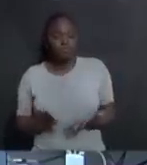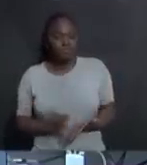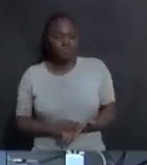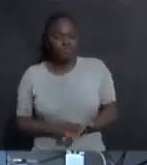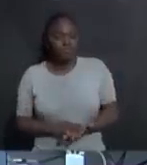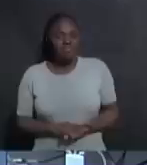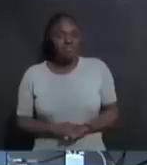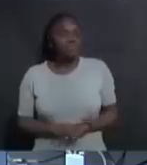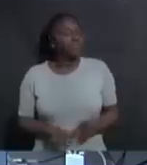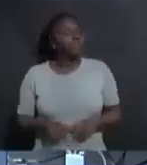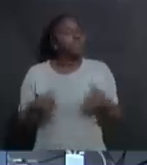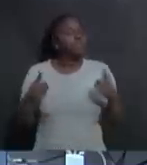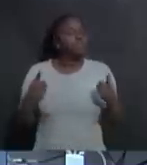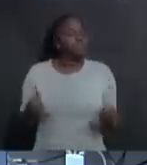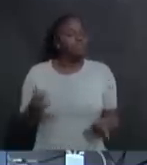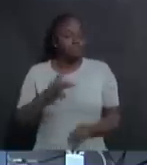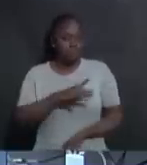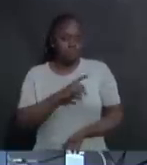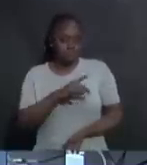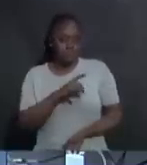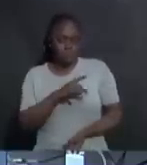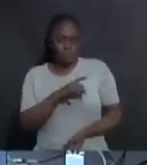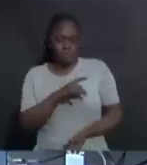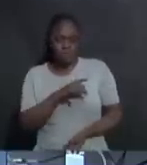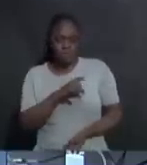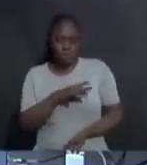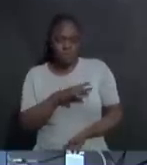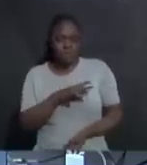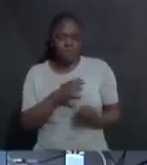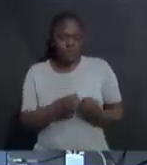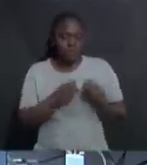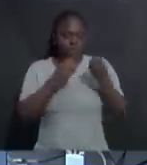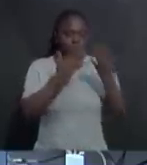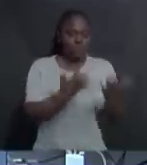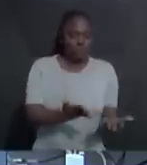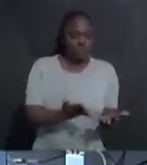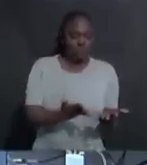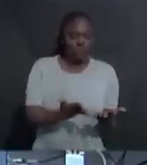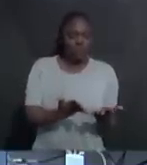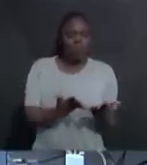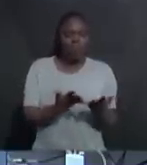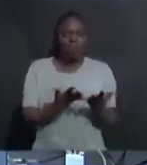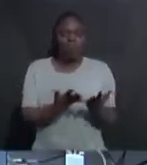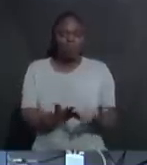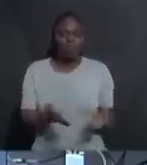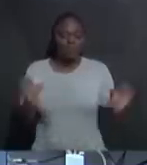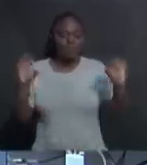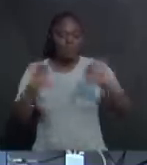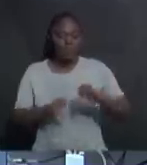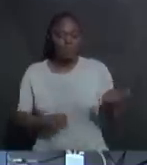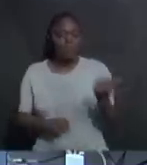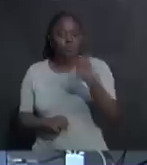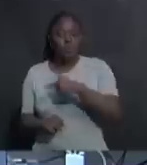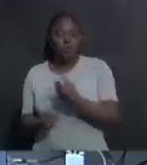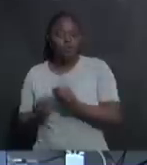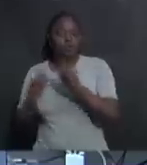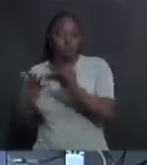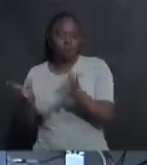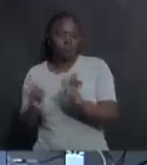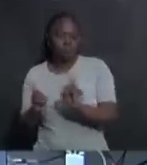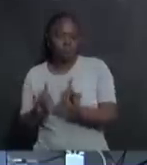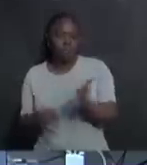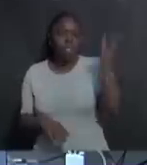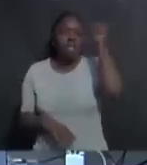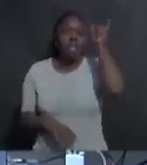O problema é que eu estou vendo que o medo de ficar sem entregar está sendo maior do que o de entregar. Sabe o que o diabo faz com